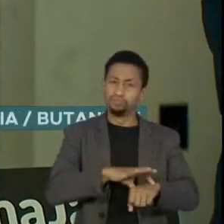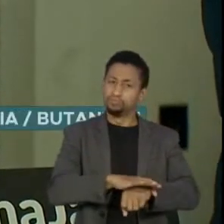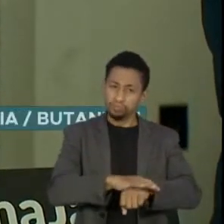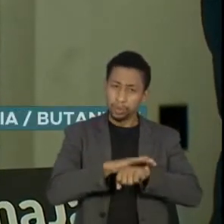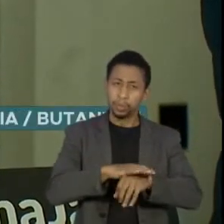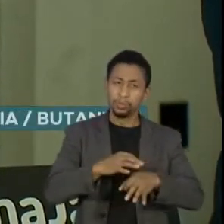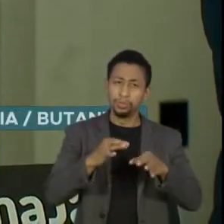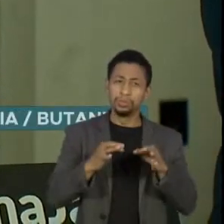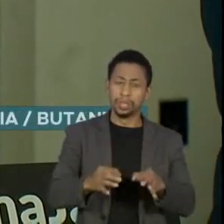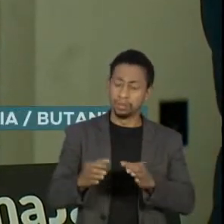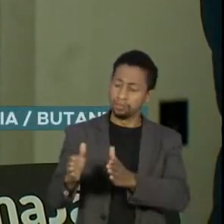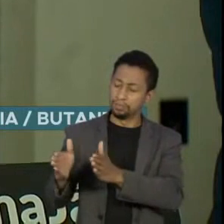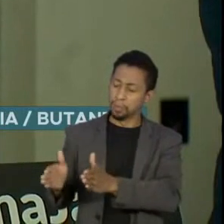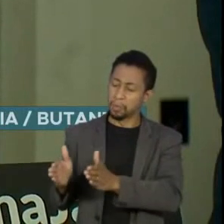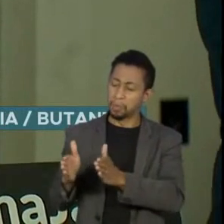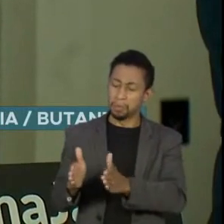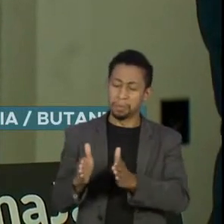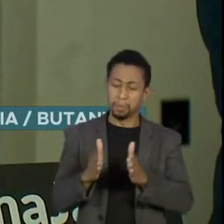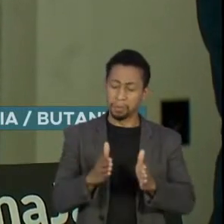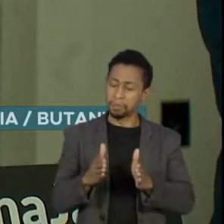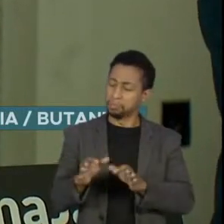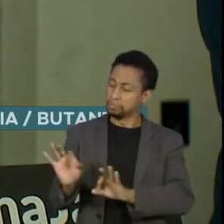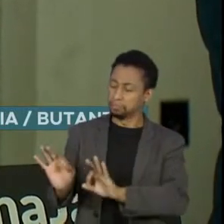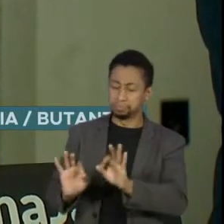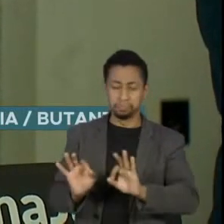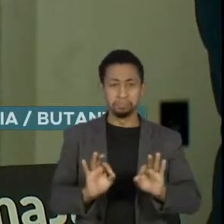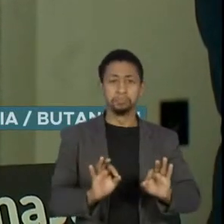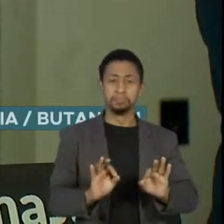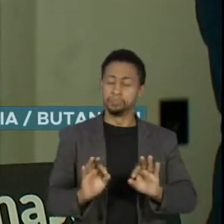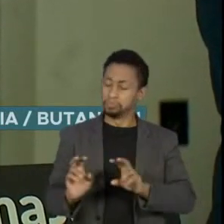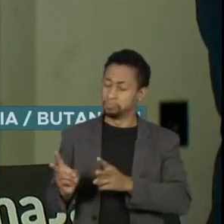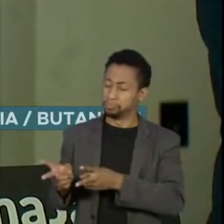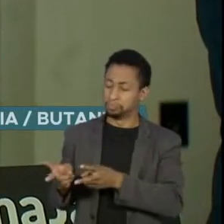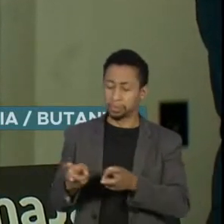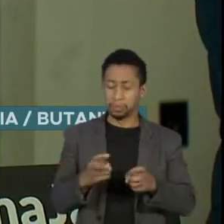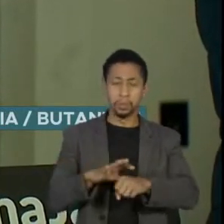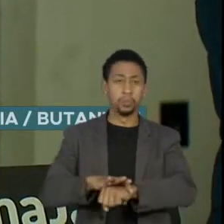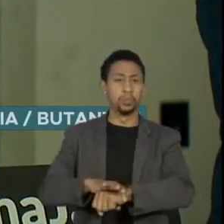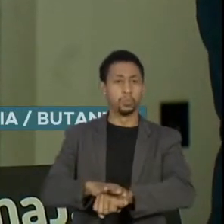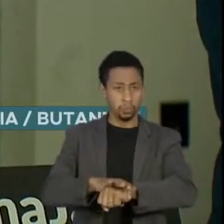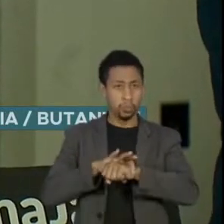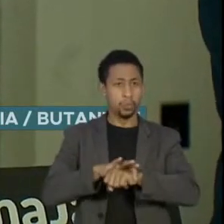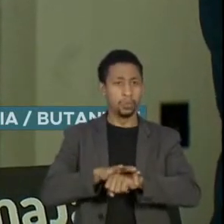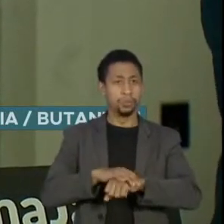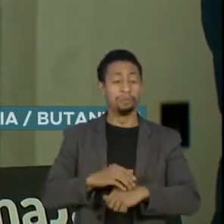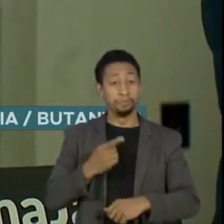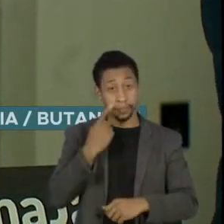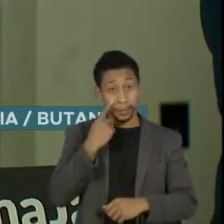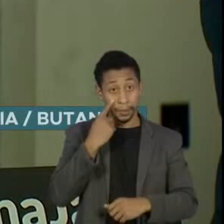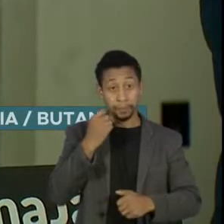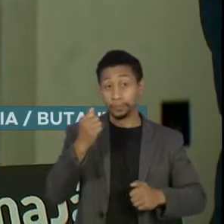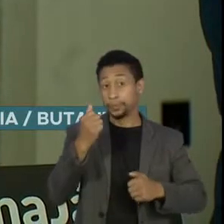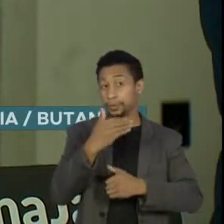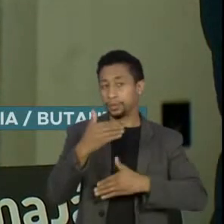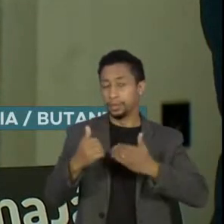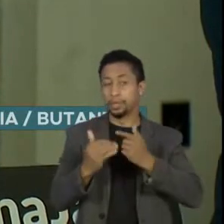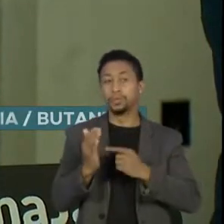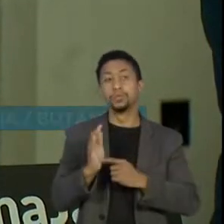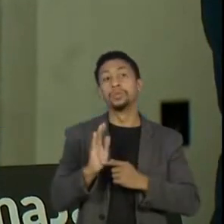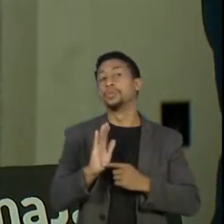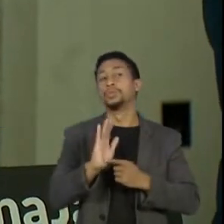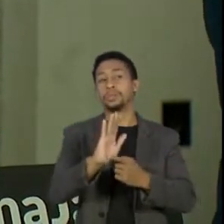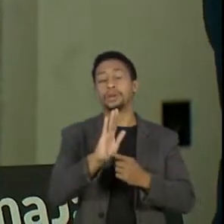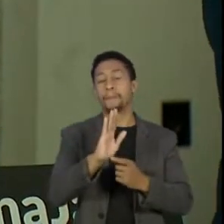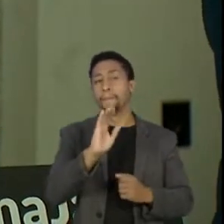está mudando ao longo do tempo. Inicialmente, aqui nesse slide, nós vemos as reações, as principais reações